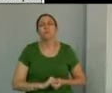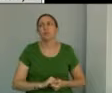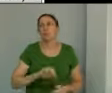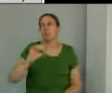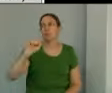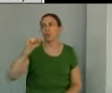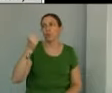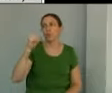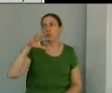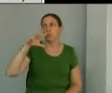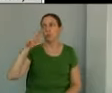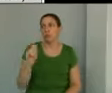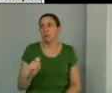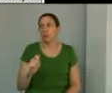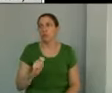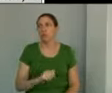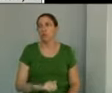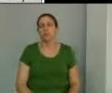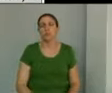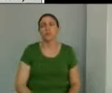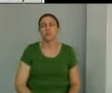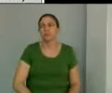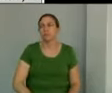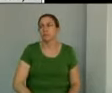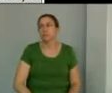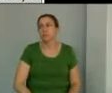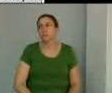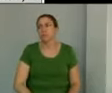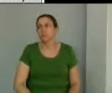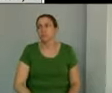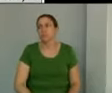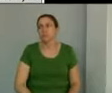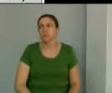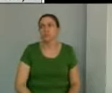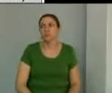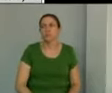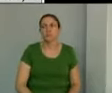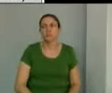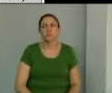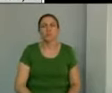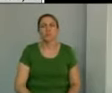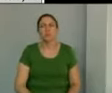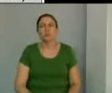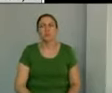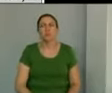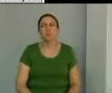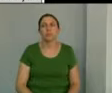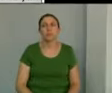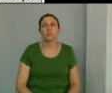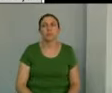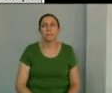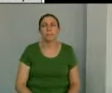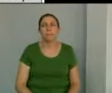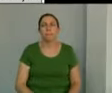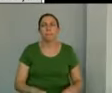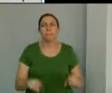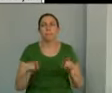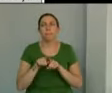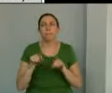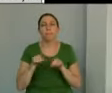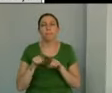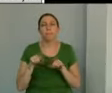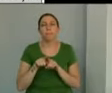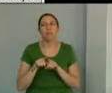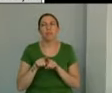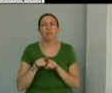está na conta de luz esse valor, e esse valor é lançado como receita aqui no município, então uma estimativa aí de 8 milhões e meio. Rendimento de